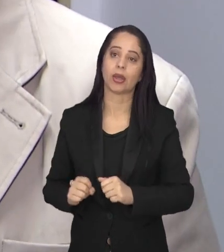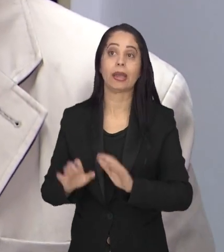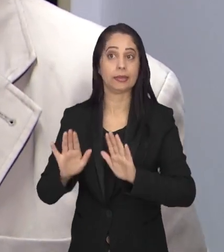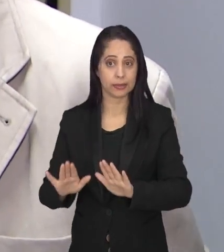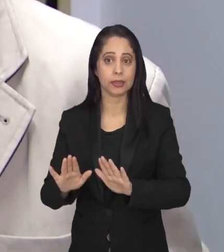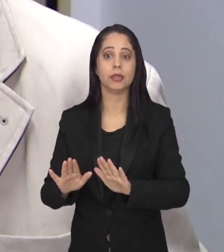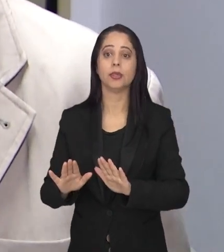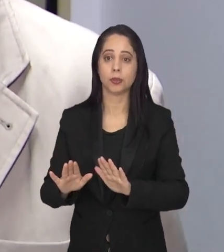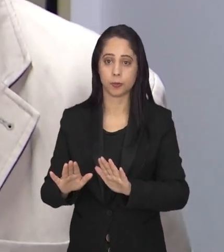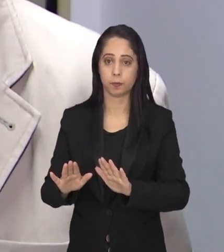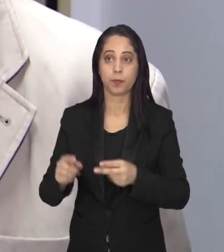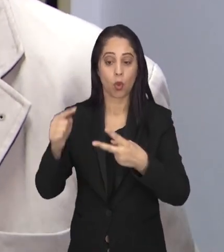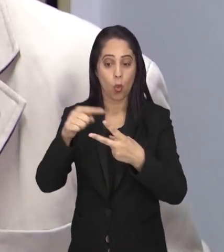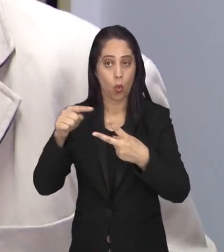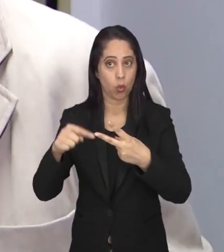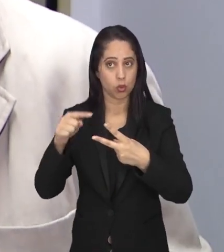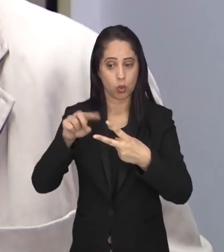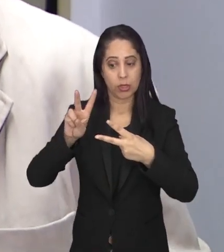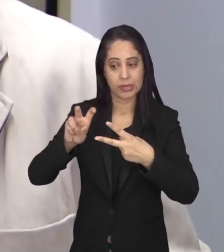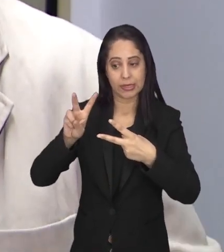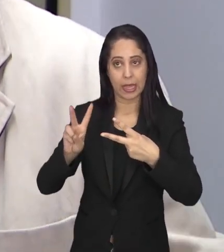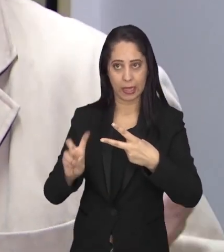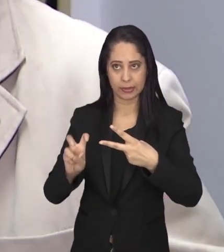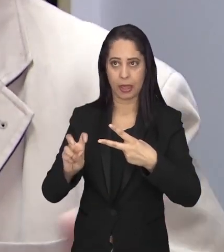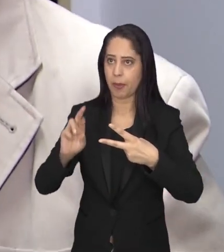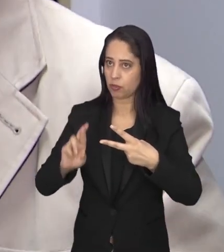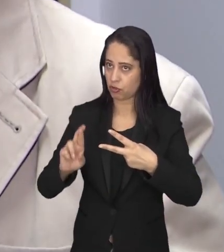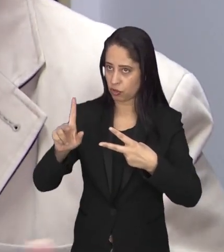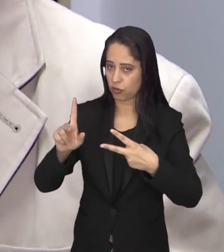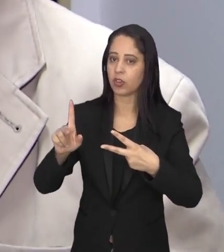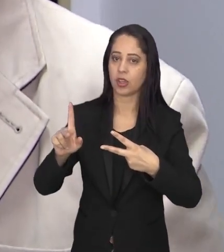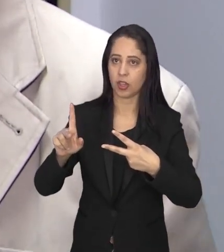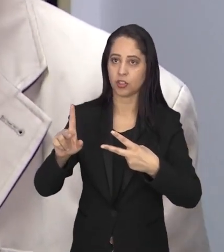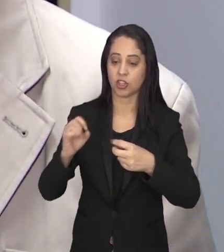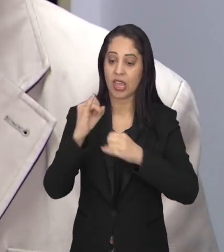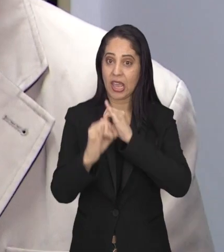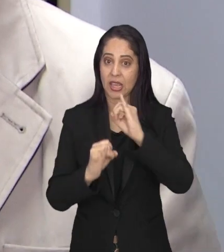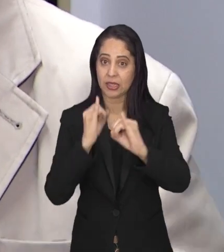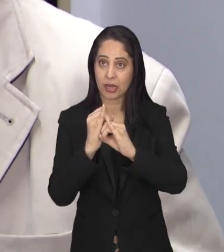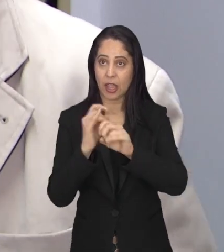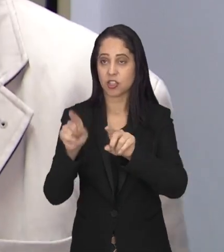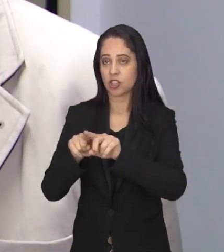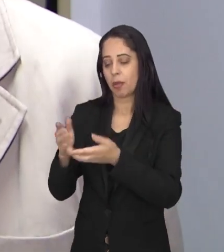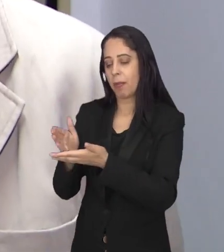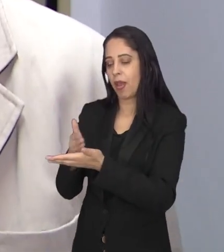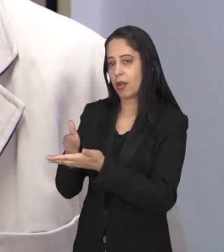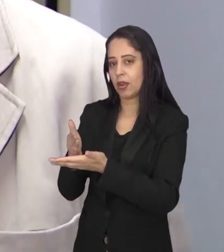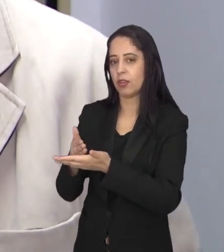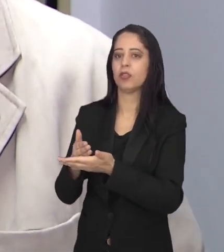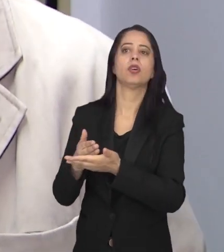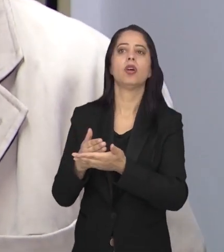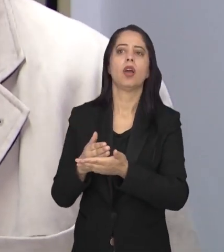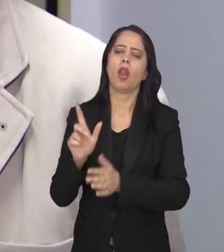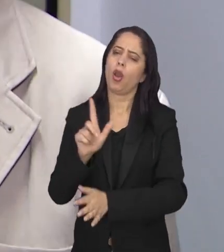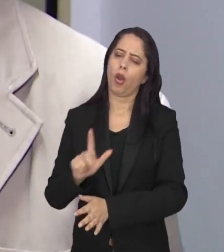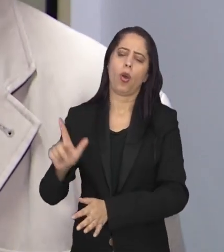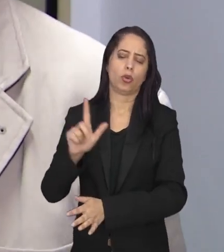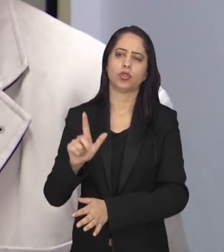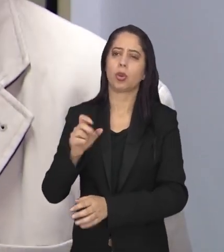com o seu plano ali, não está vigente, ele não teria acesso a ver o cardápio digital. E outra demanda também